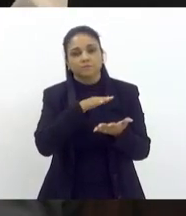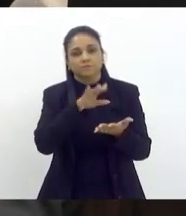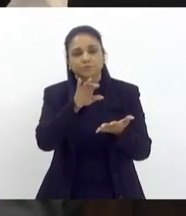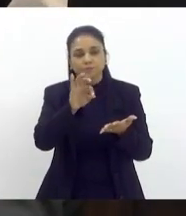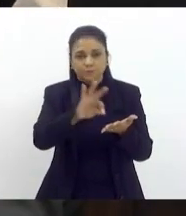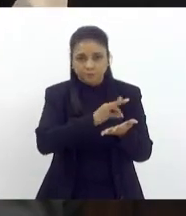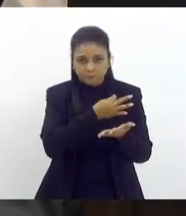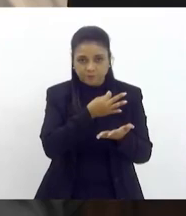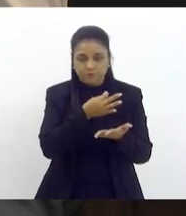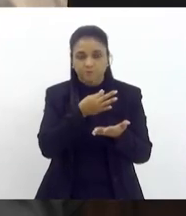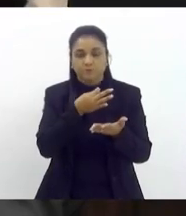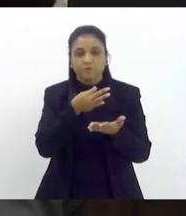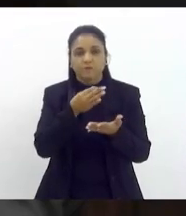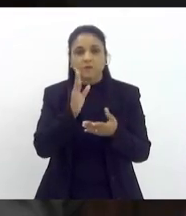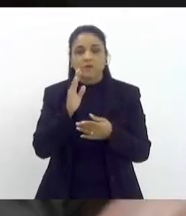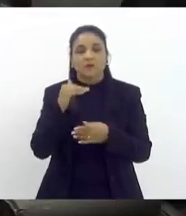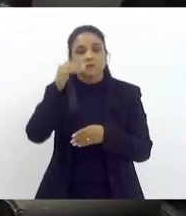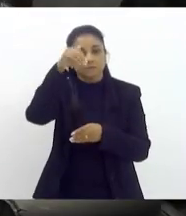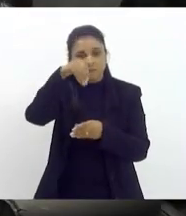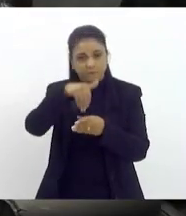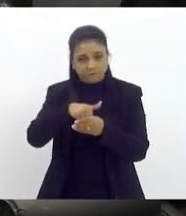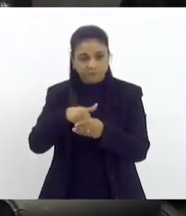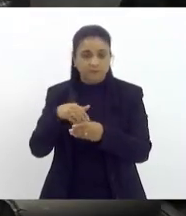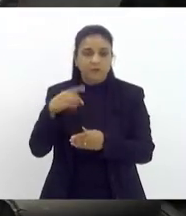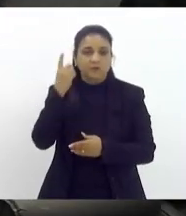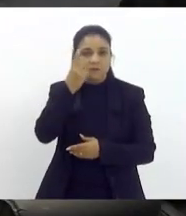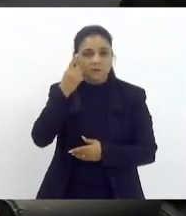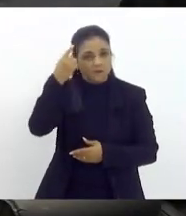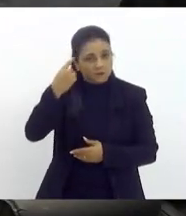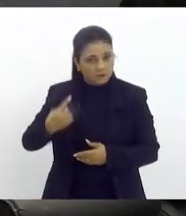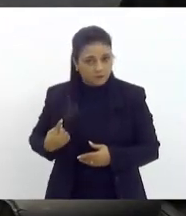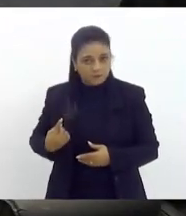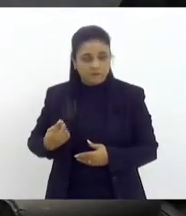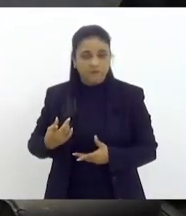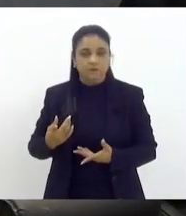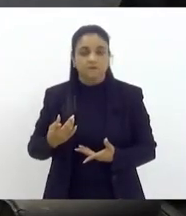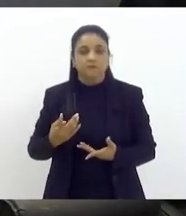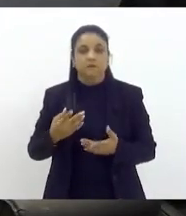para declaração de voz por favor